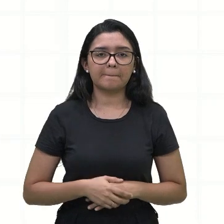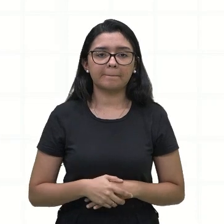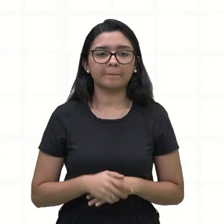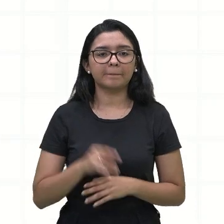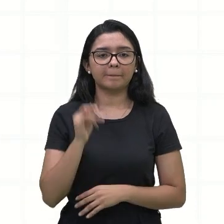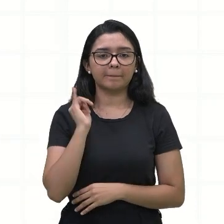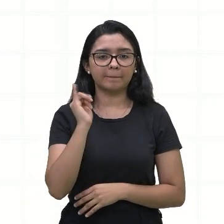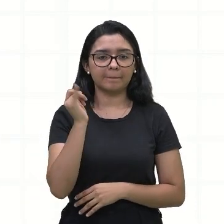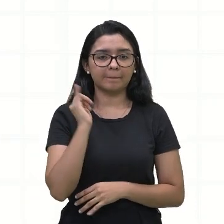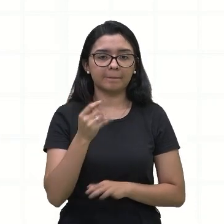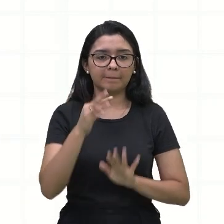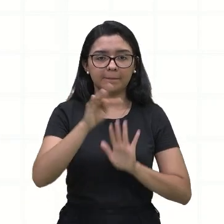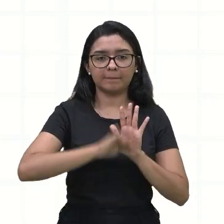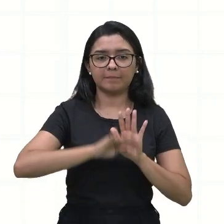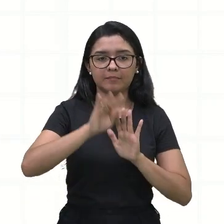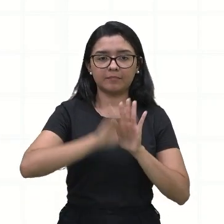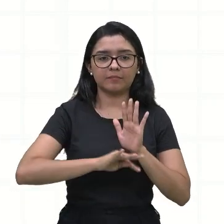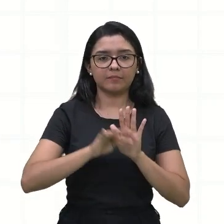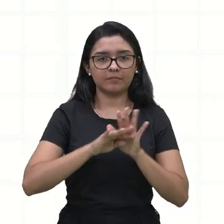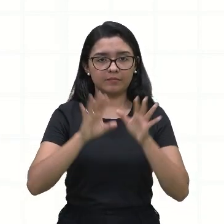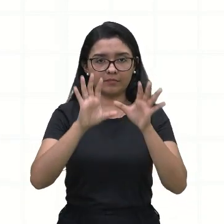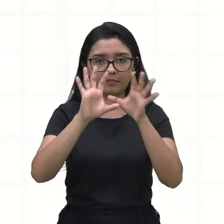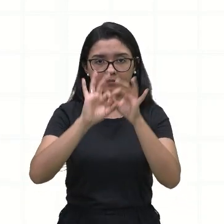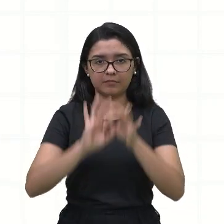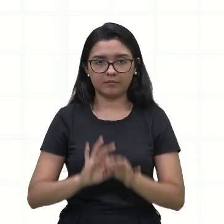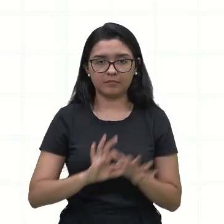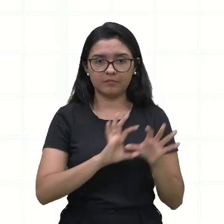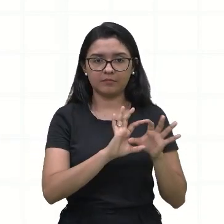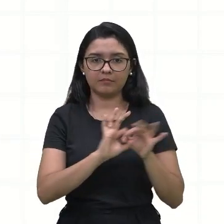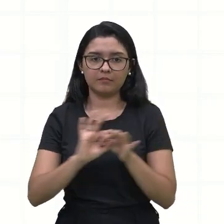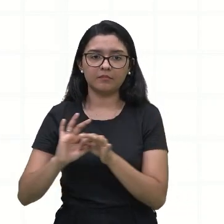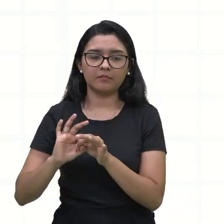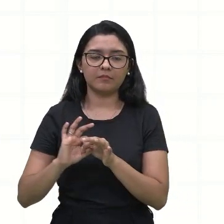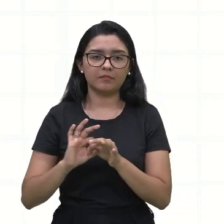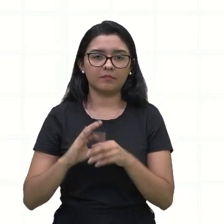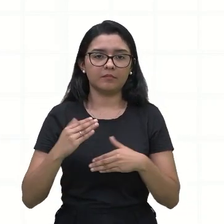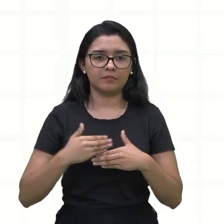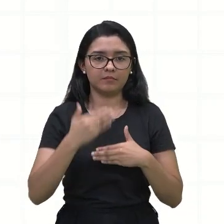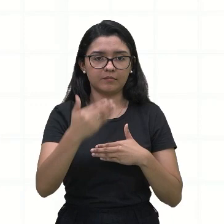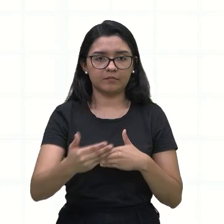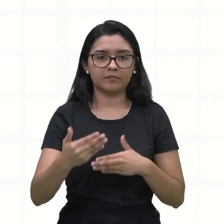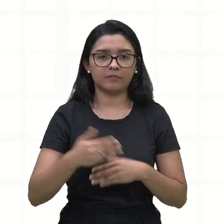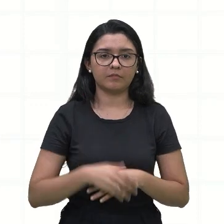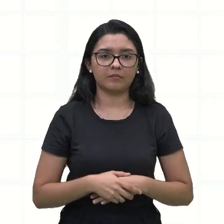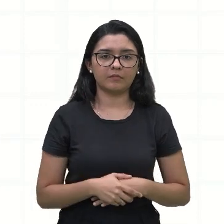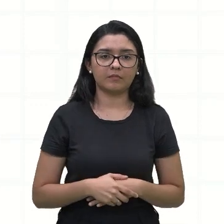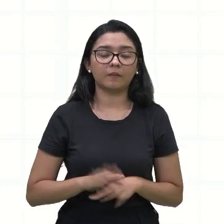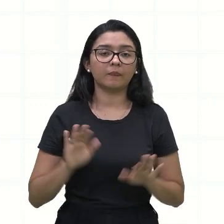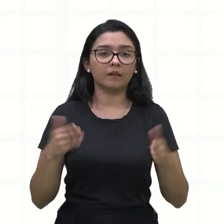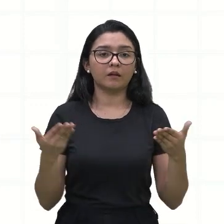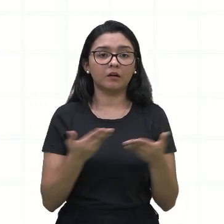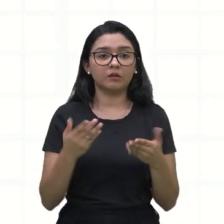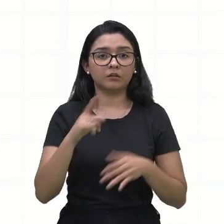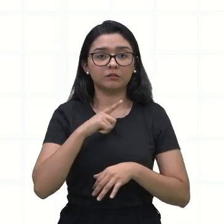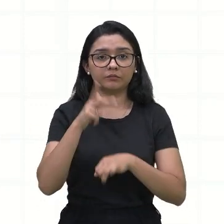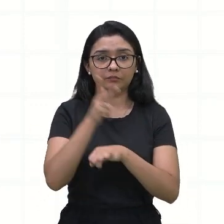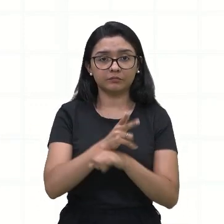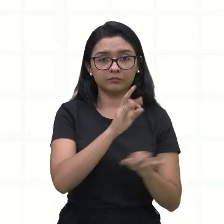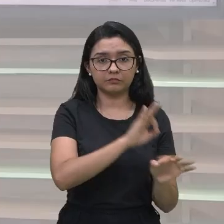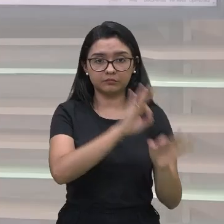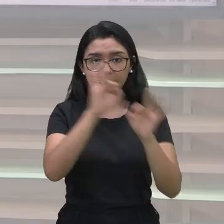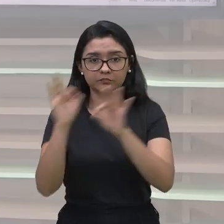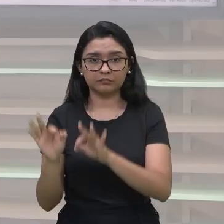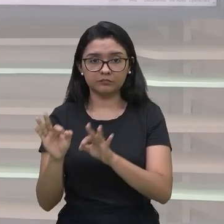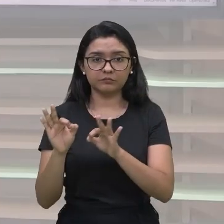amarrar um texto coeso. Ok, vamos lá, vamos prosseguindo? Muito bem. Temos agora um videozinho